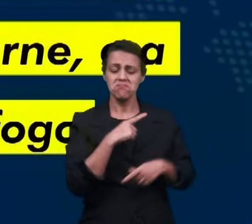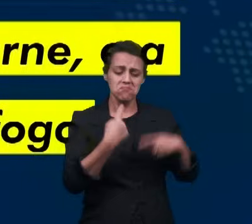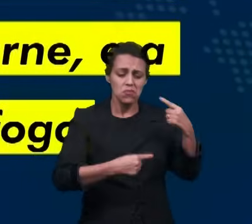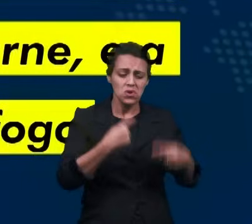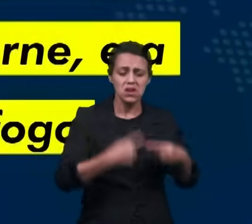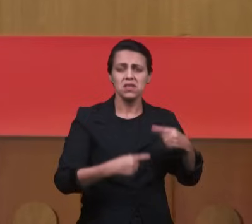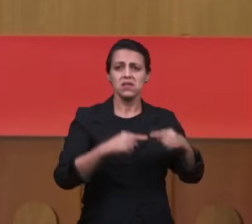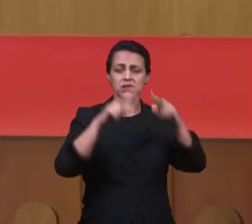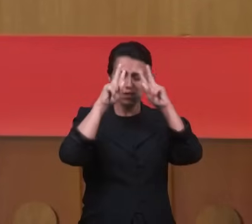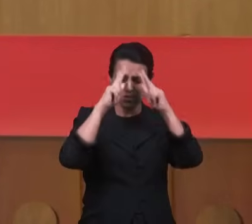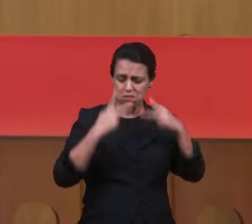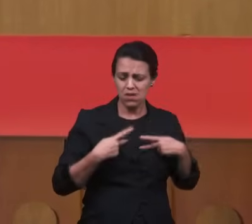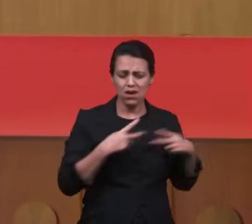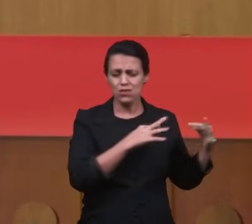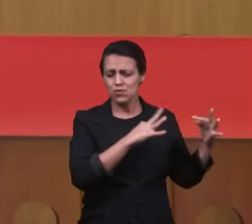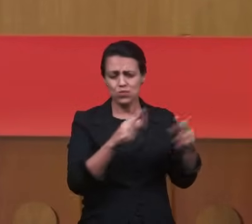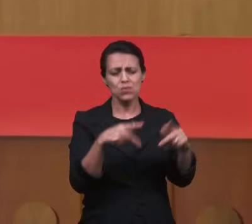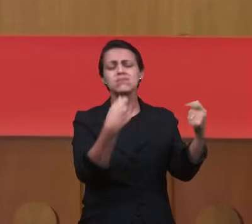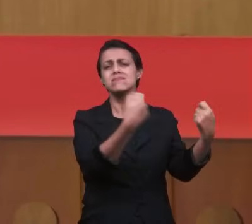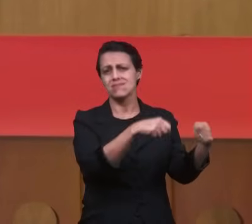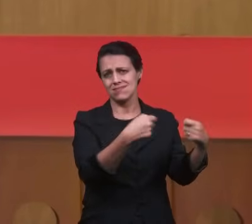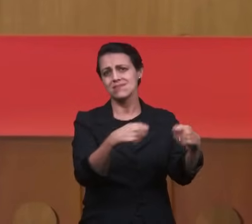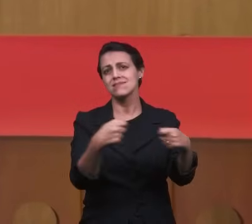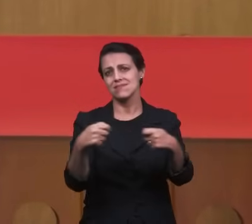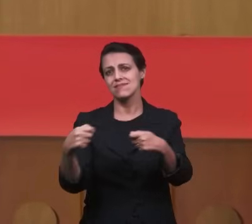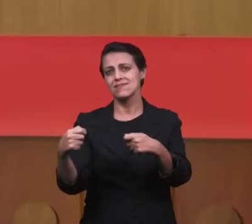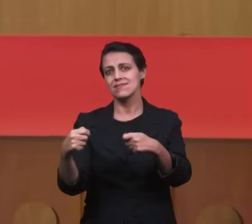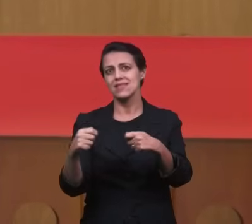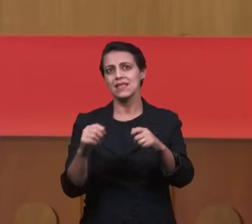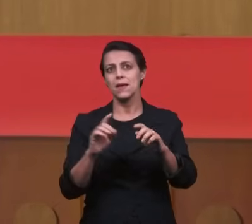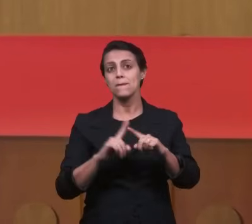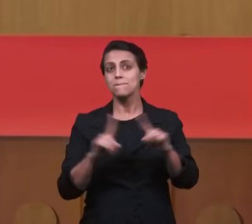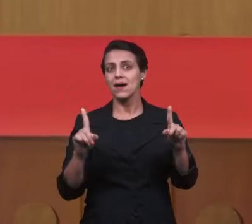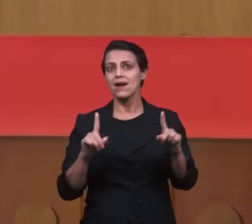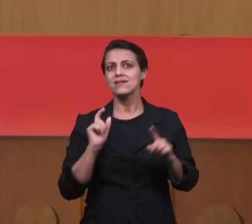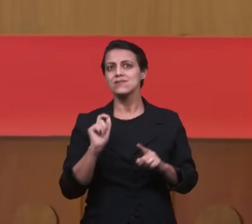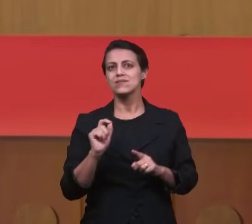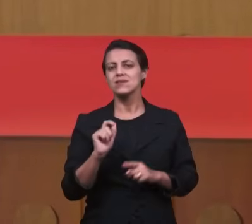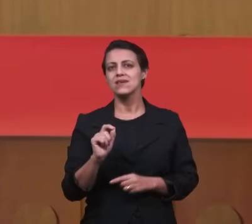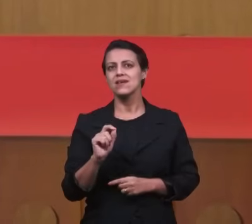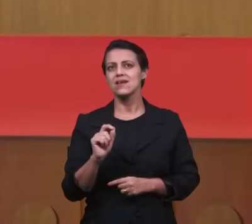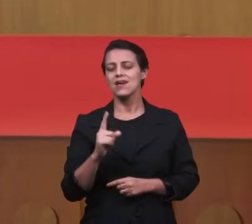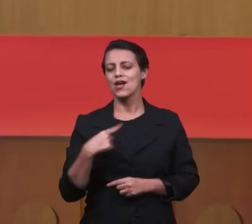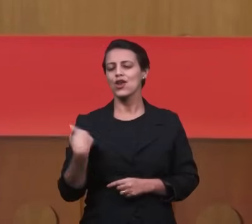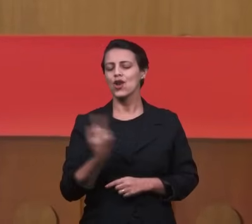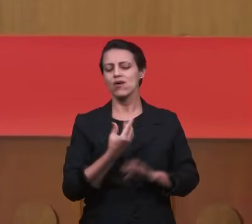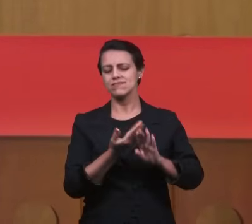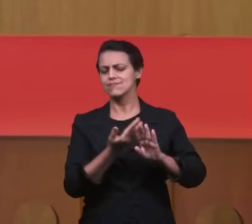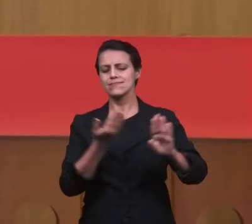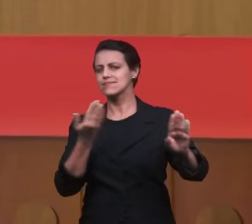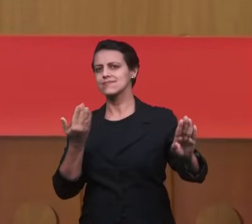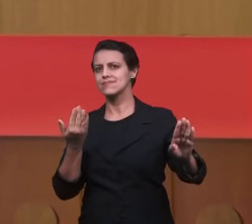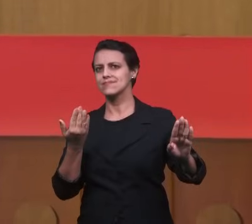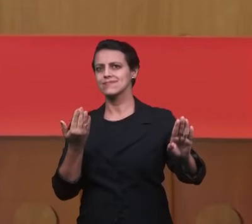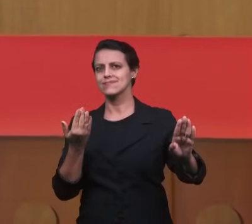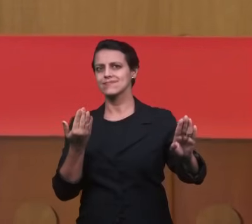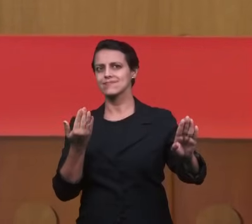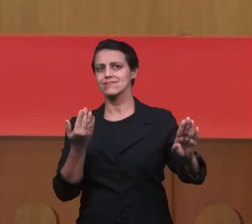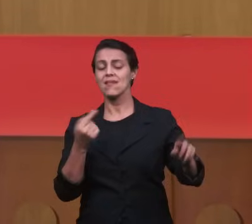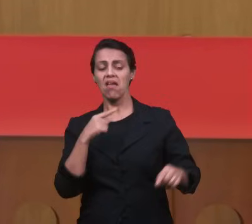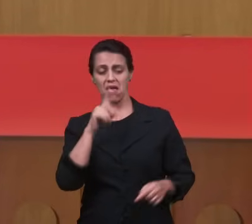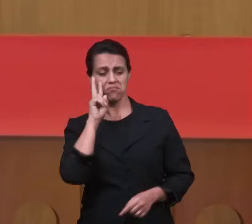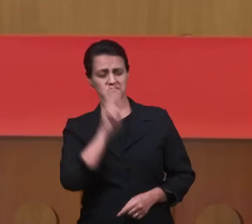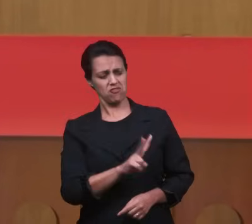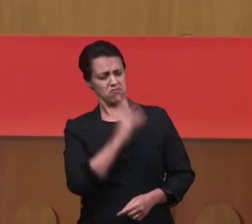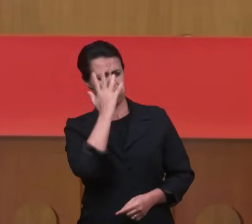está, a filosofia é necessária. Mas a igreja, ela tem que se vestir com vestes diferentes. A queda ali chama a atenção.